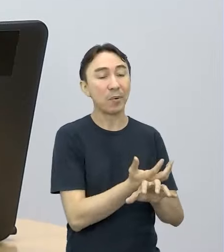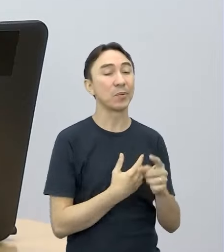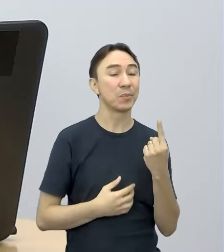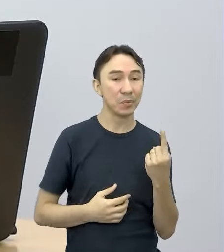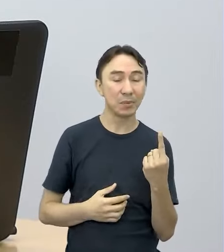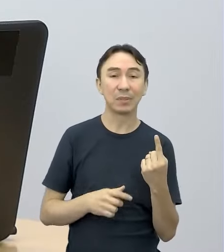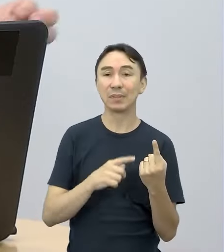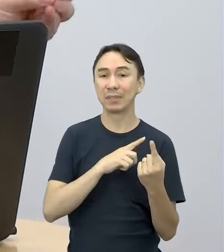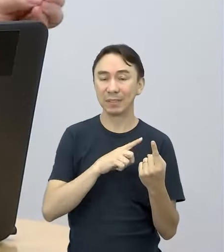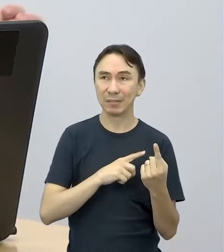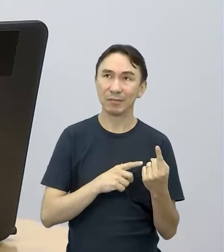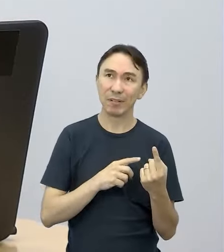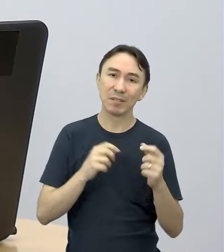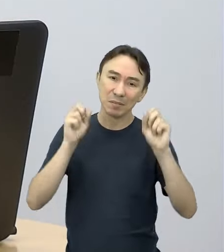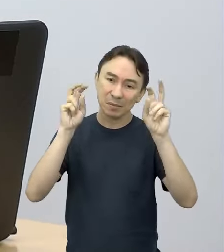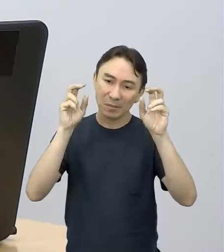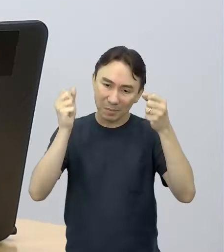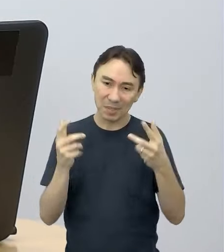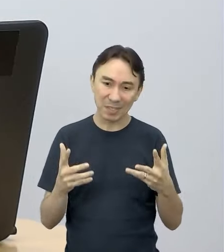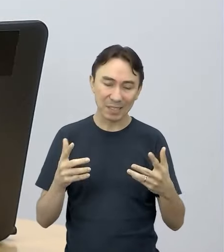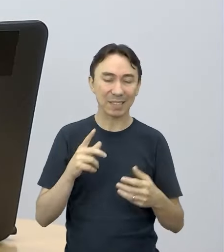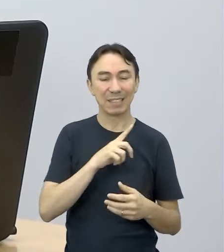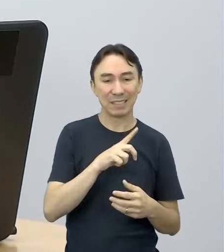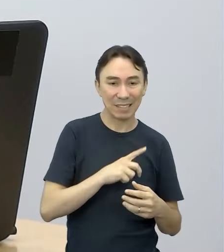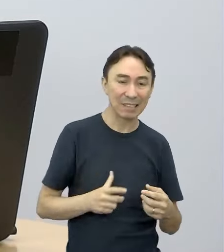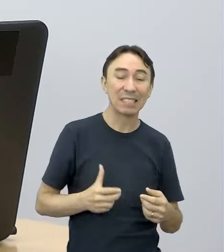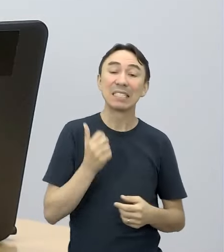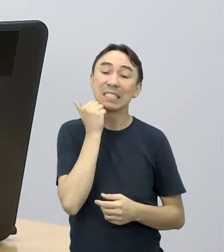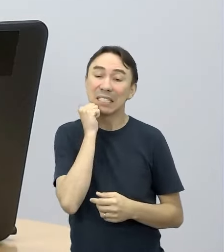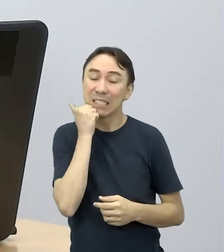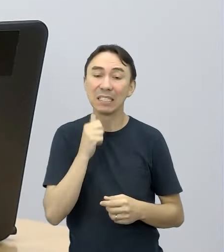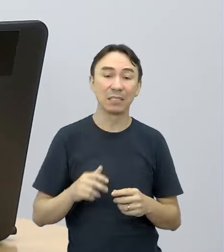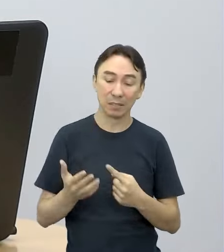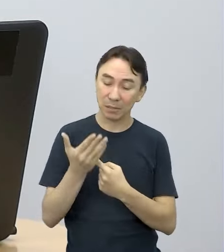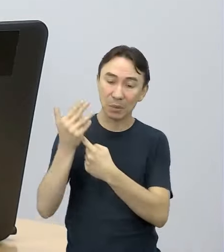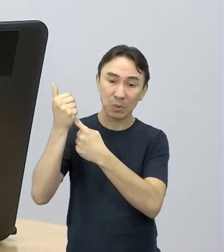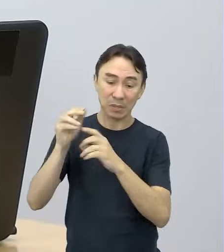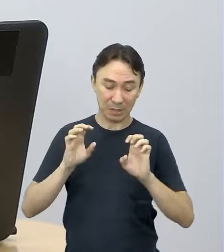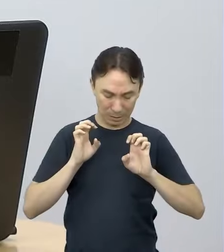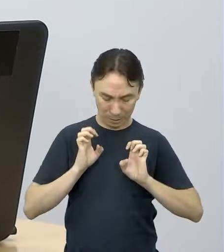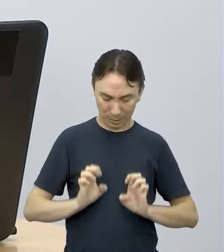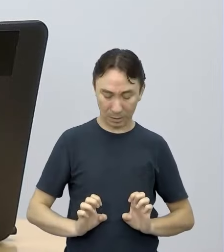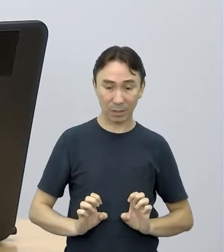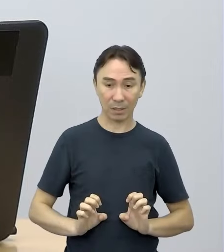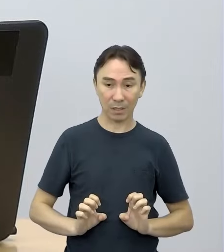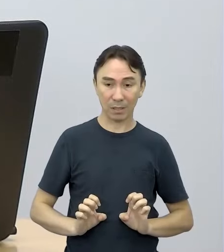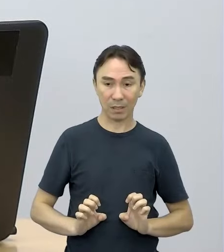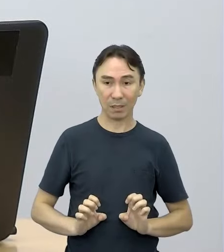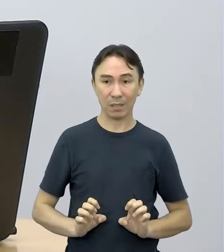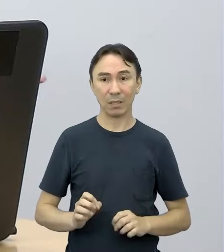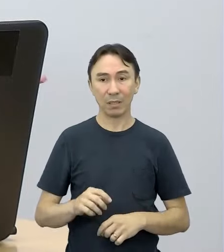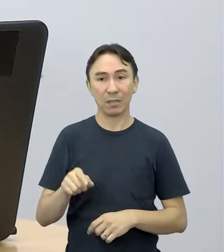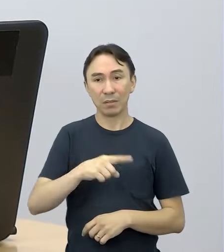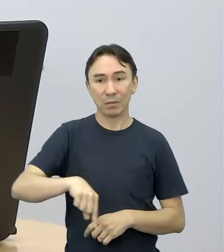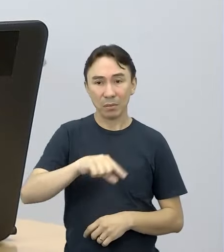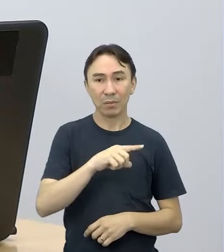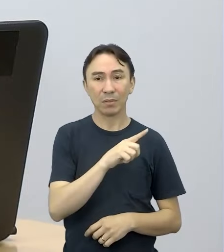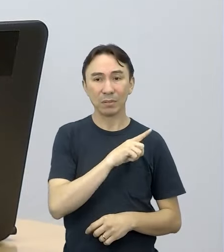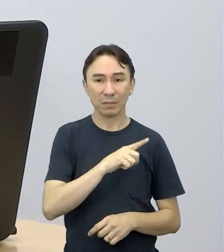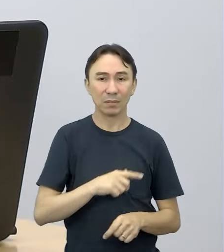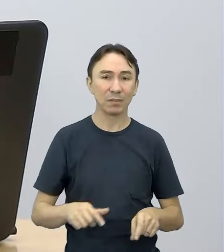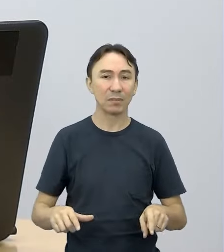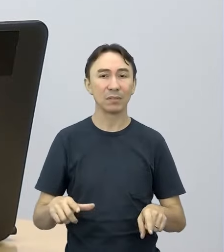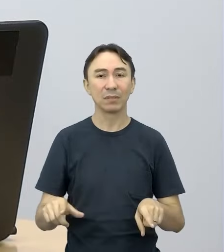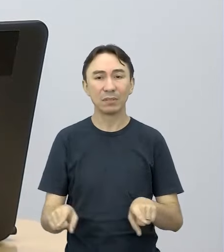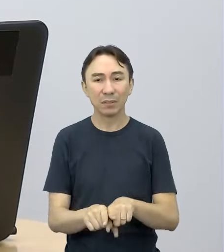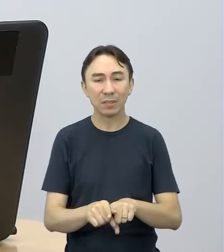então muitas vezes, né, a gente passa quase que desapercebido de como a gente pode, né, apontar aqui, né, aonde que